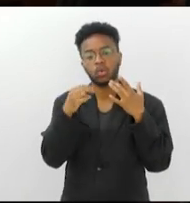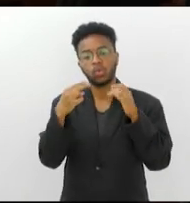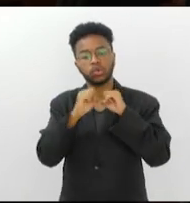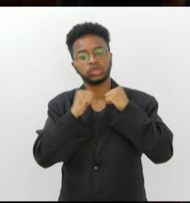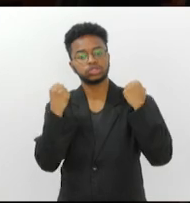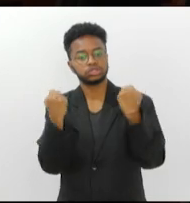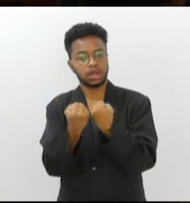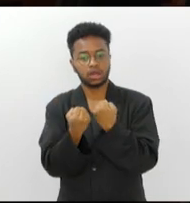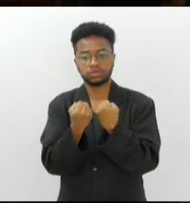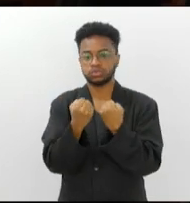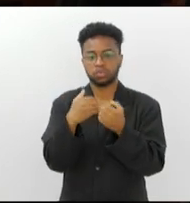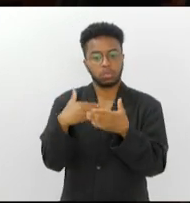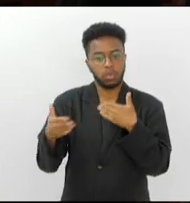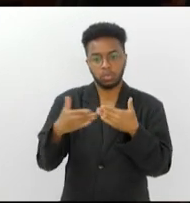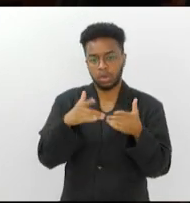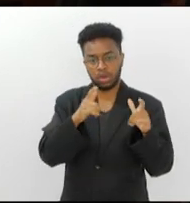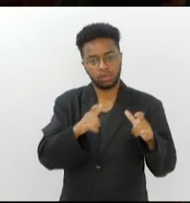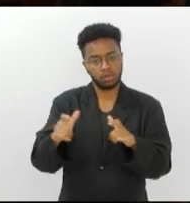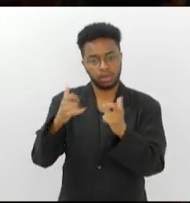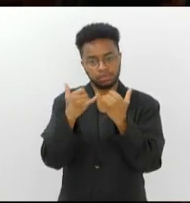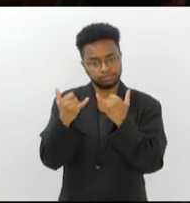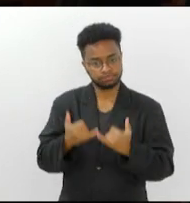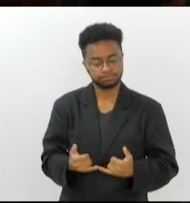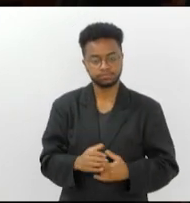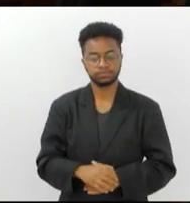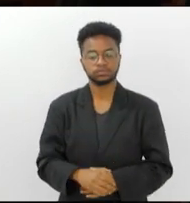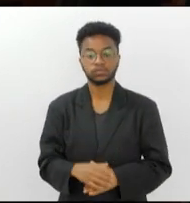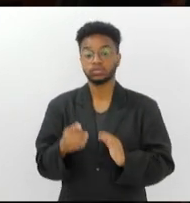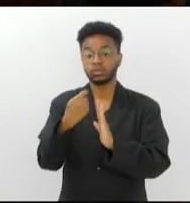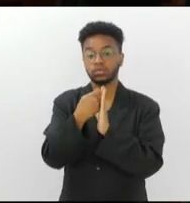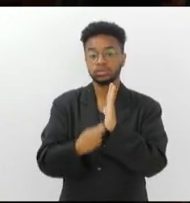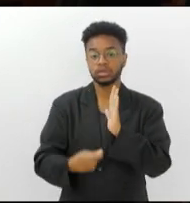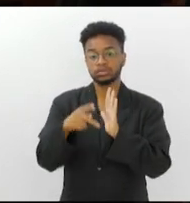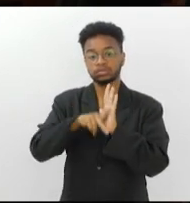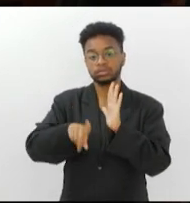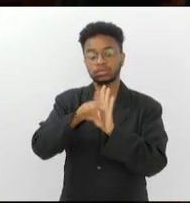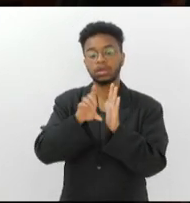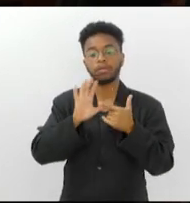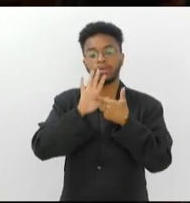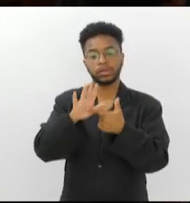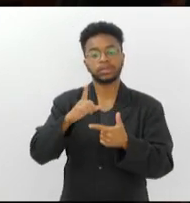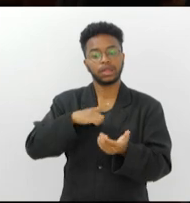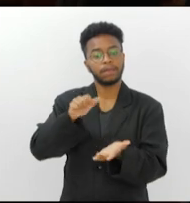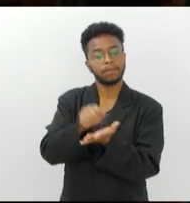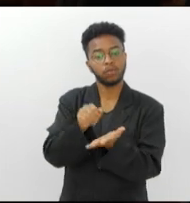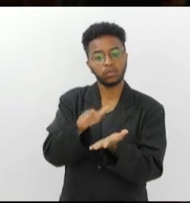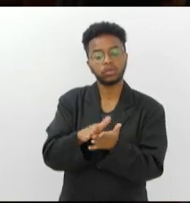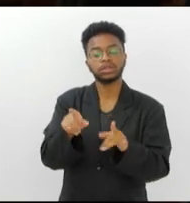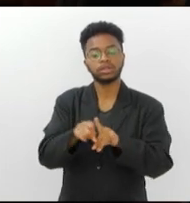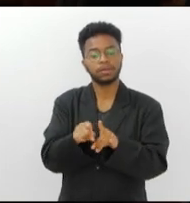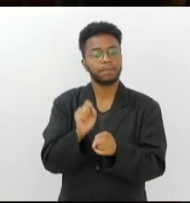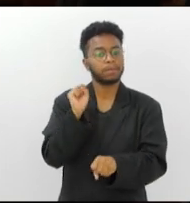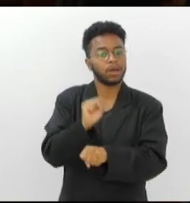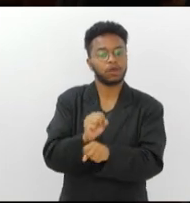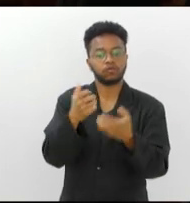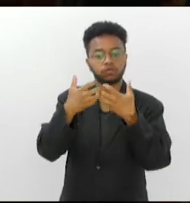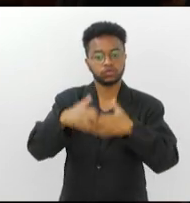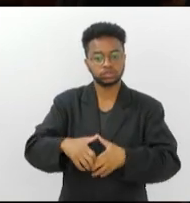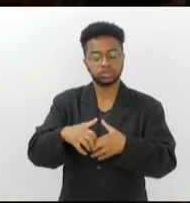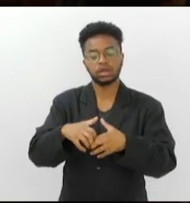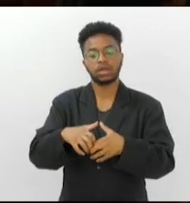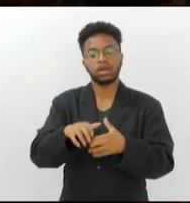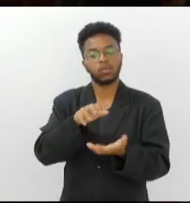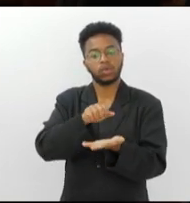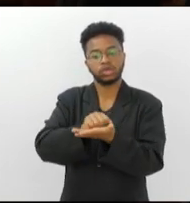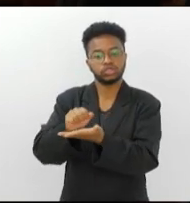estádios, arenas ou espaços similares também. O texto do projeto prevê multa e até cassação de funcionamento de registro